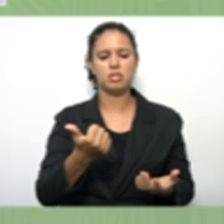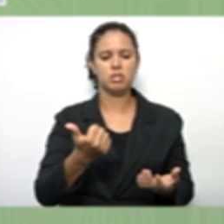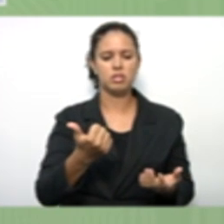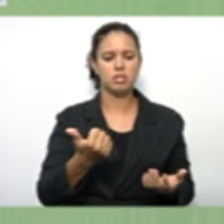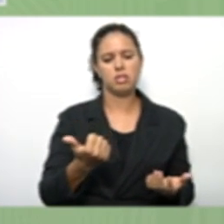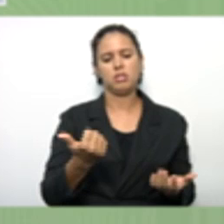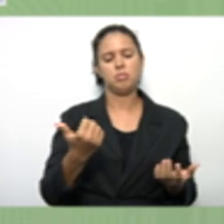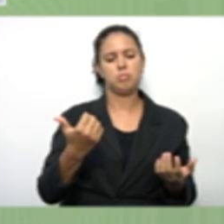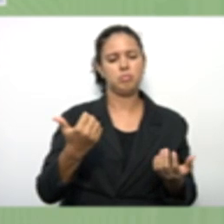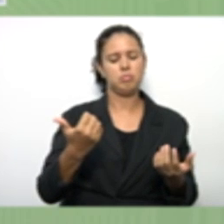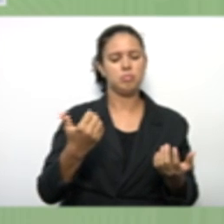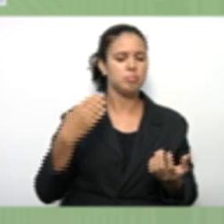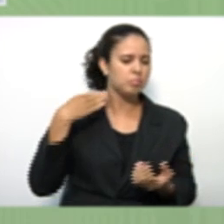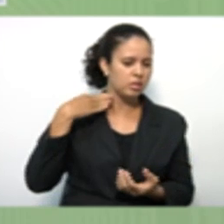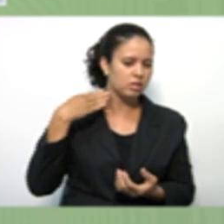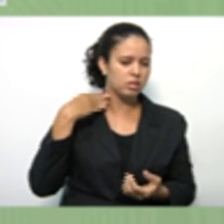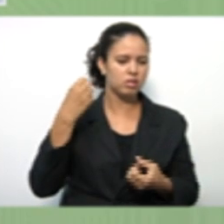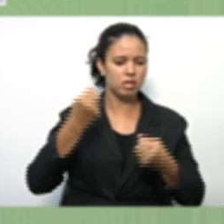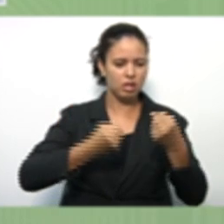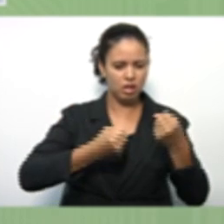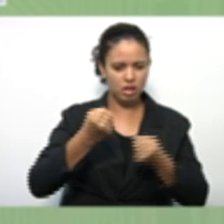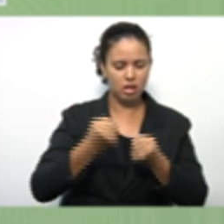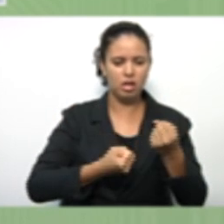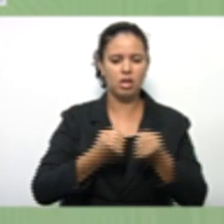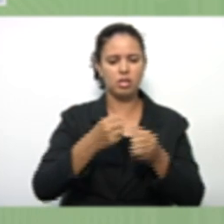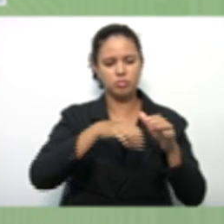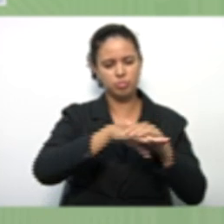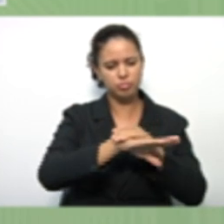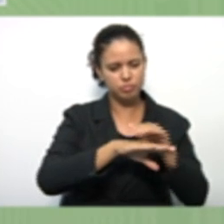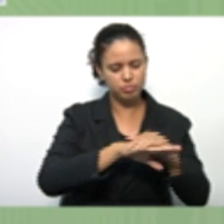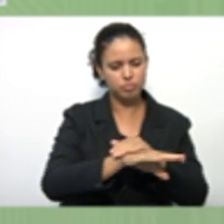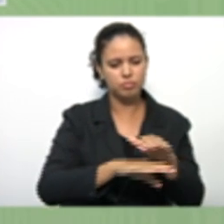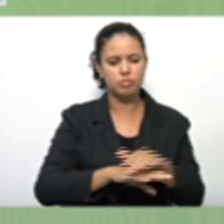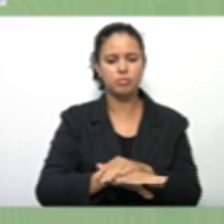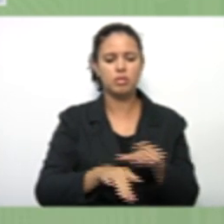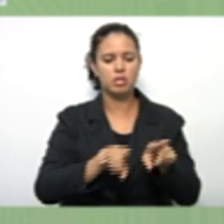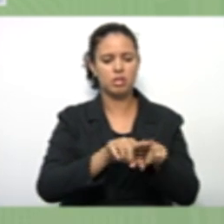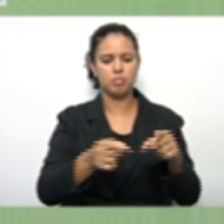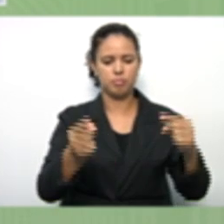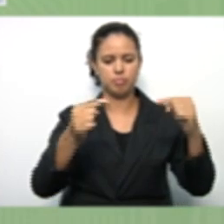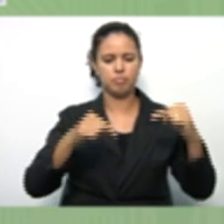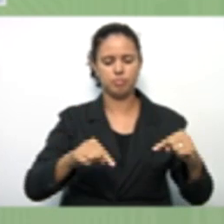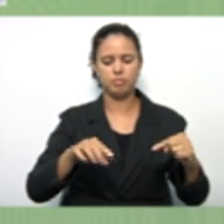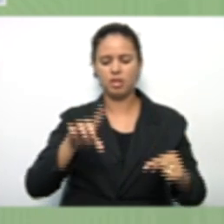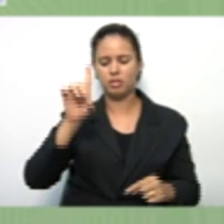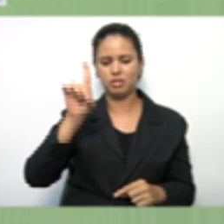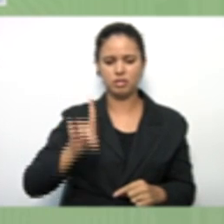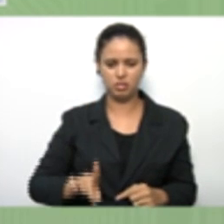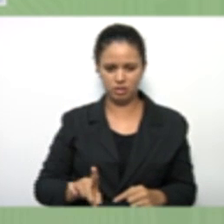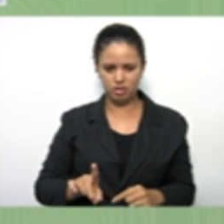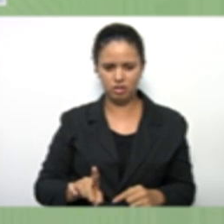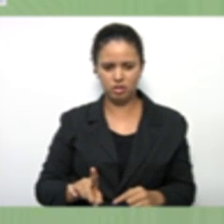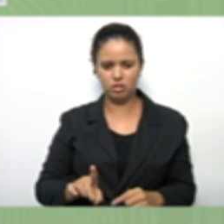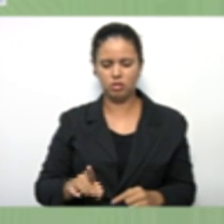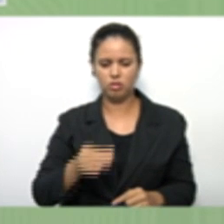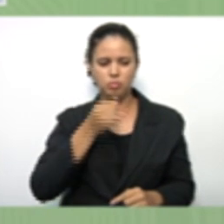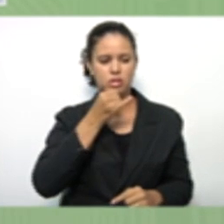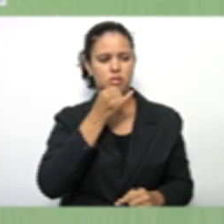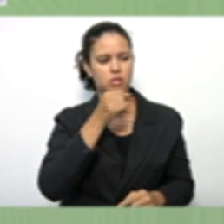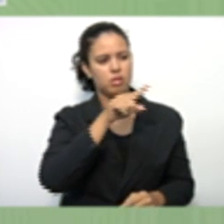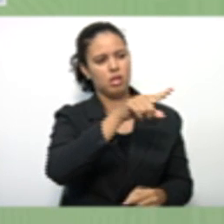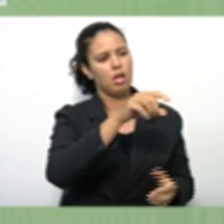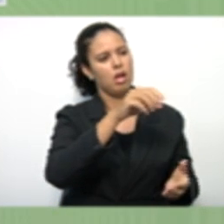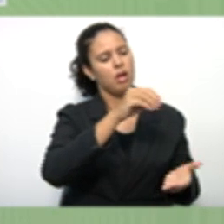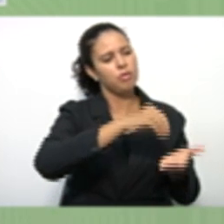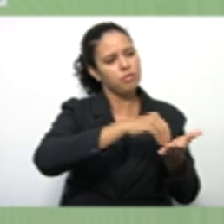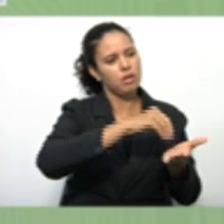meu imóvel. E os direitos? O que são os direitos? As partes que eu tenho a receber. Lembra aquela dívida que seu irmão está contigo?